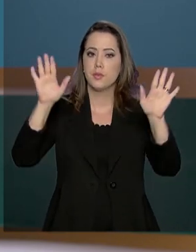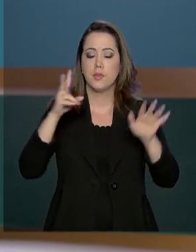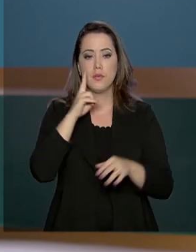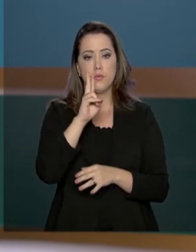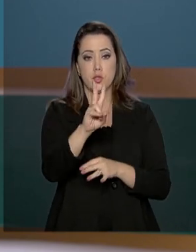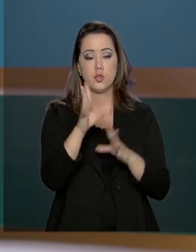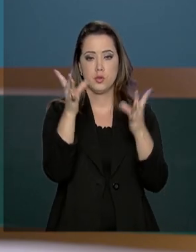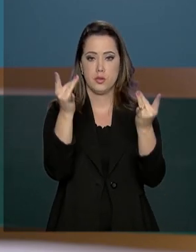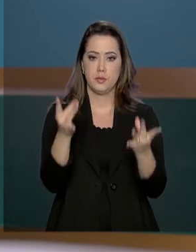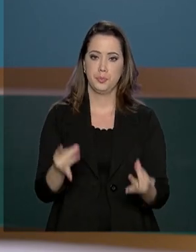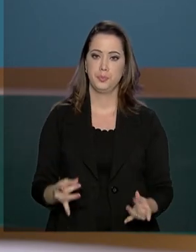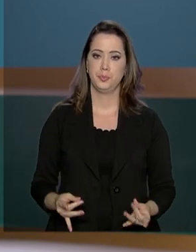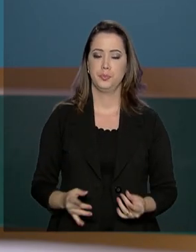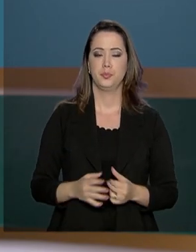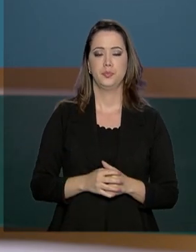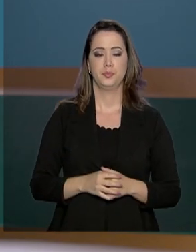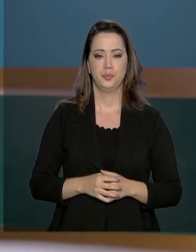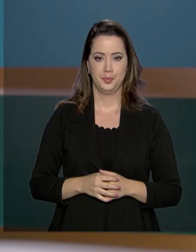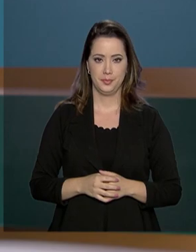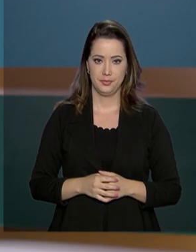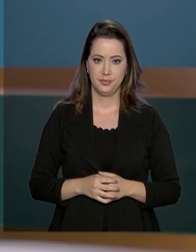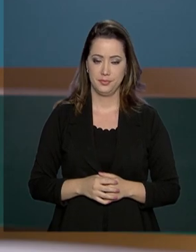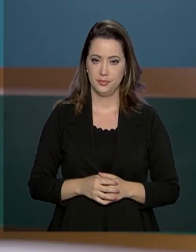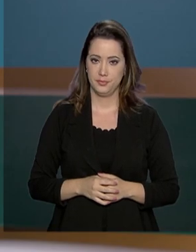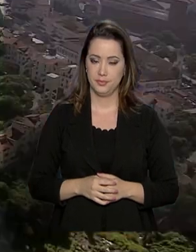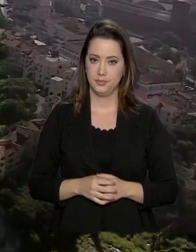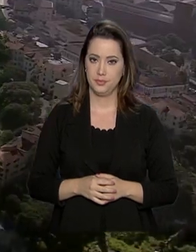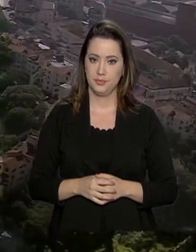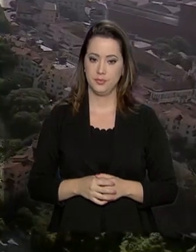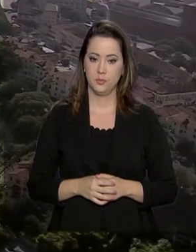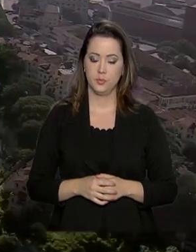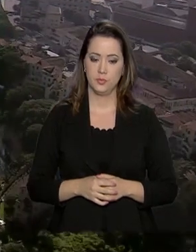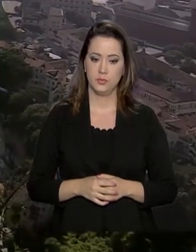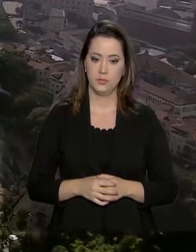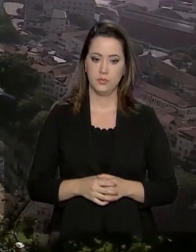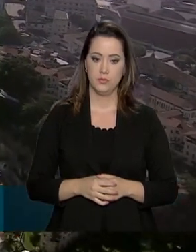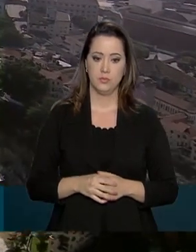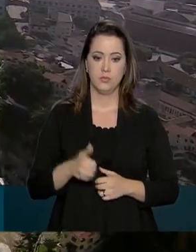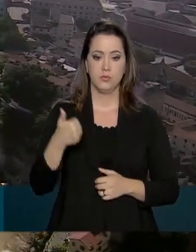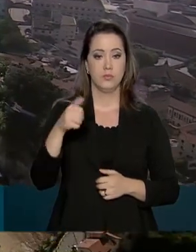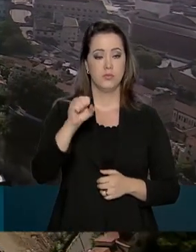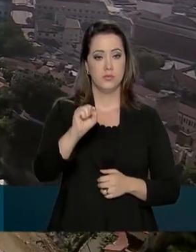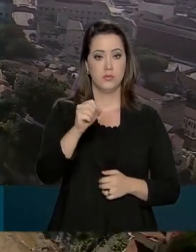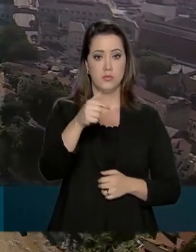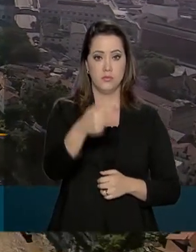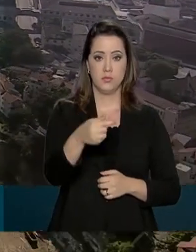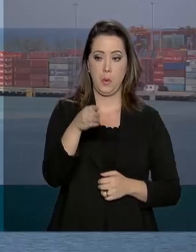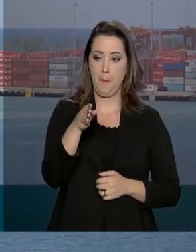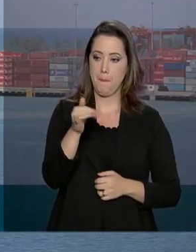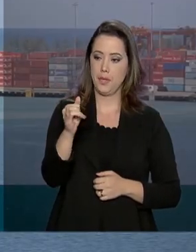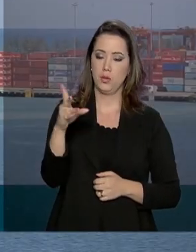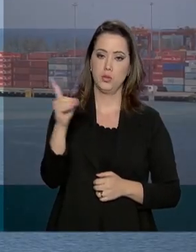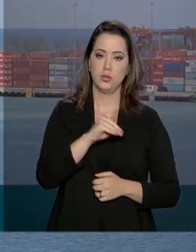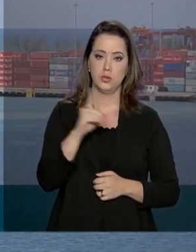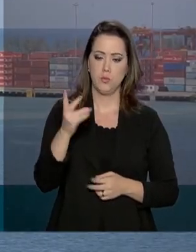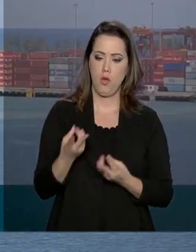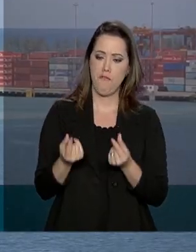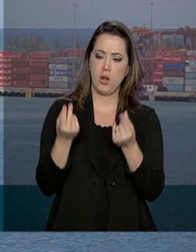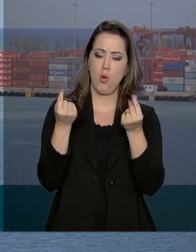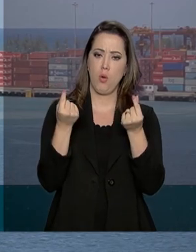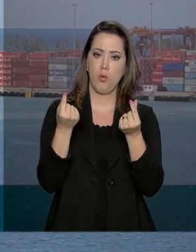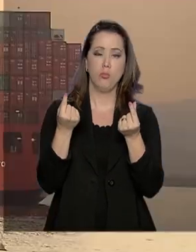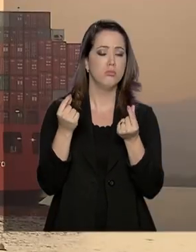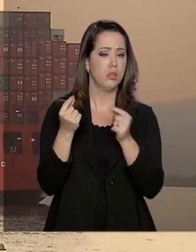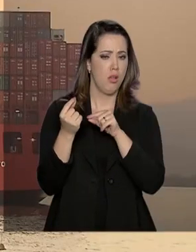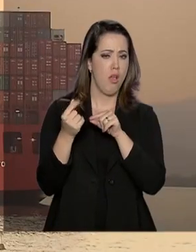veja os detalhes na reportagem de priscila cash 187 bilhões de dólares esse foi o valor que